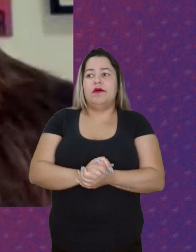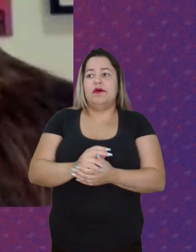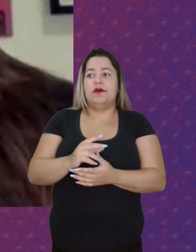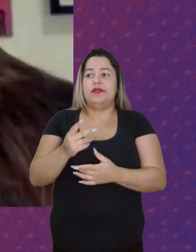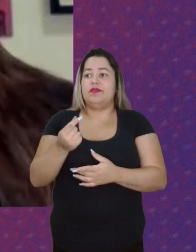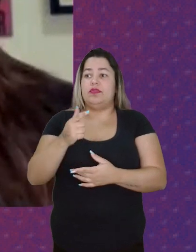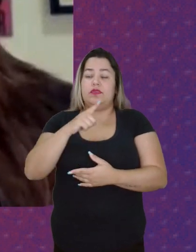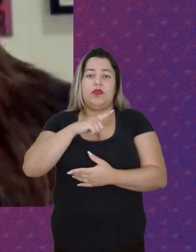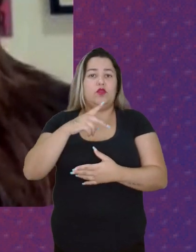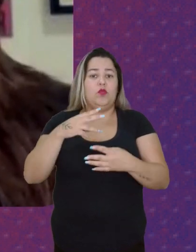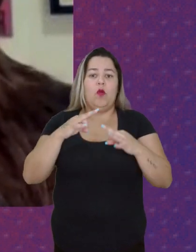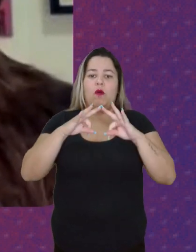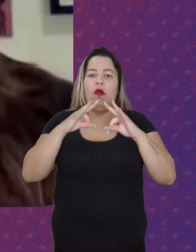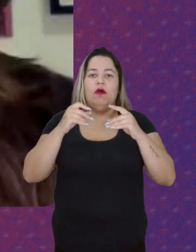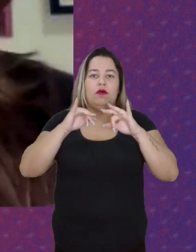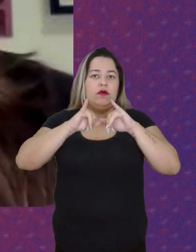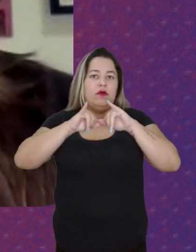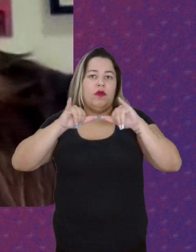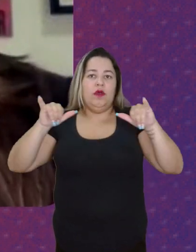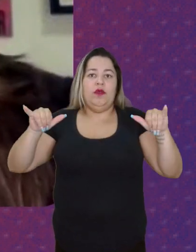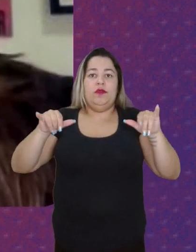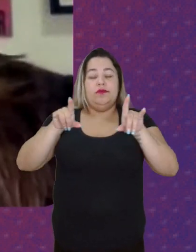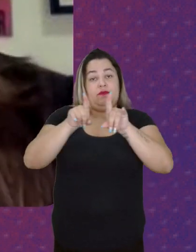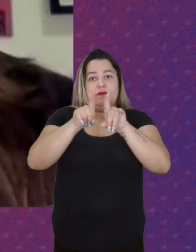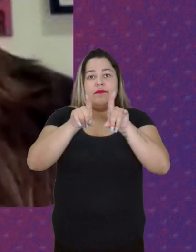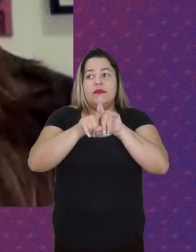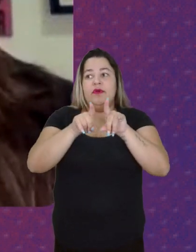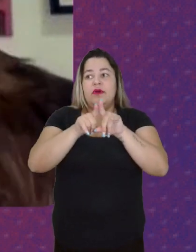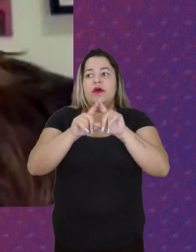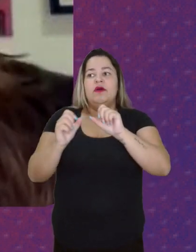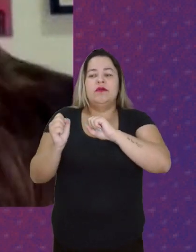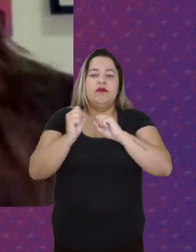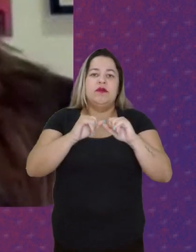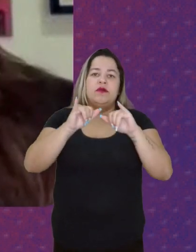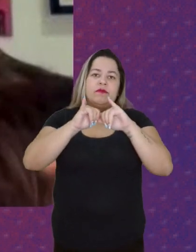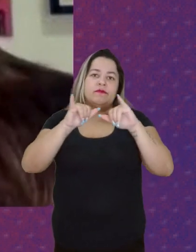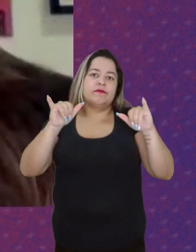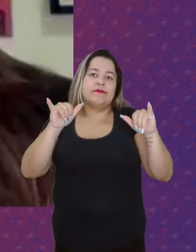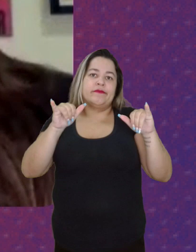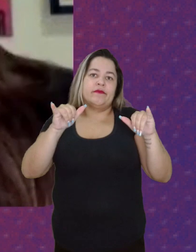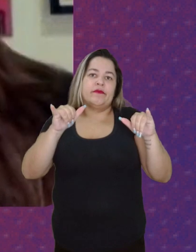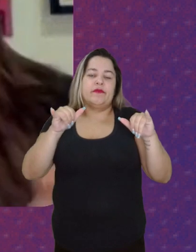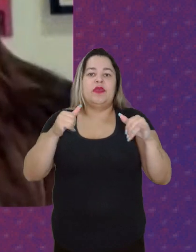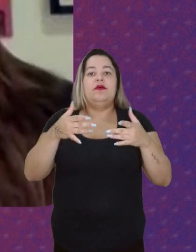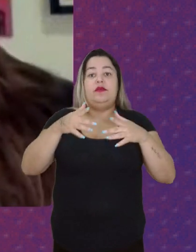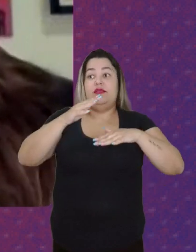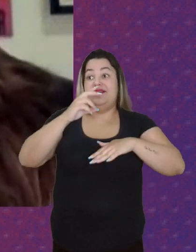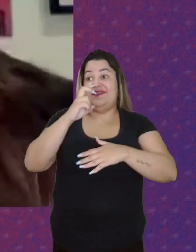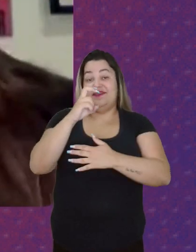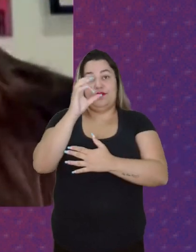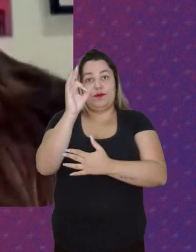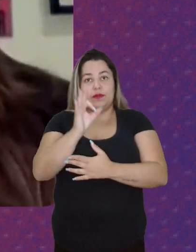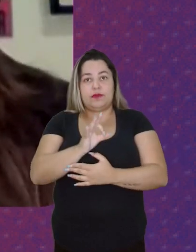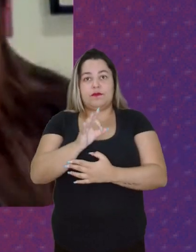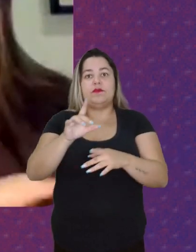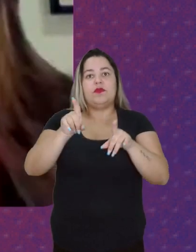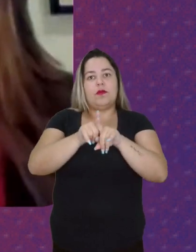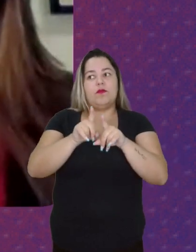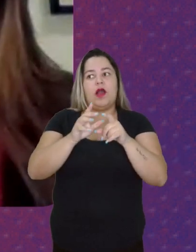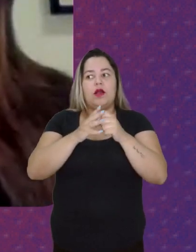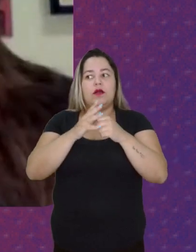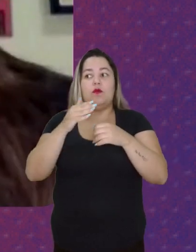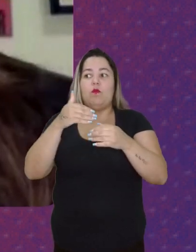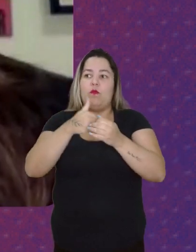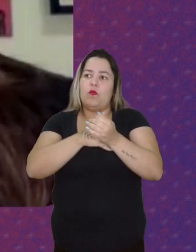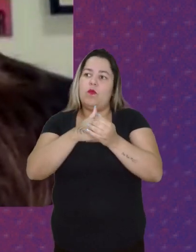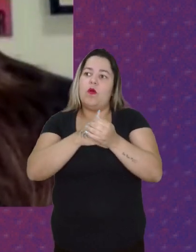e vai ter todas as informações sobre isso, ela vai estar informada, olha, dessa doação, sei lá, vou chutar, 5% vai ficar retido como forma